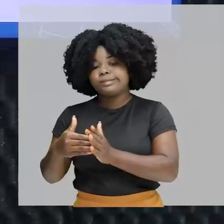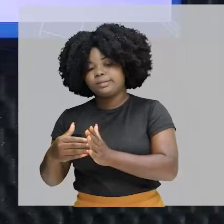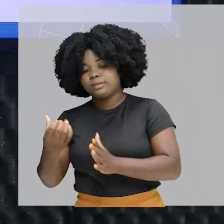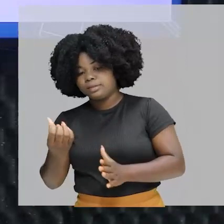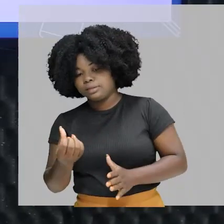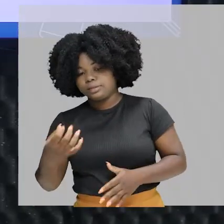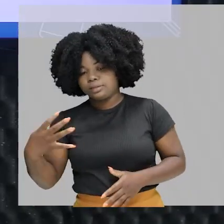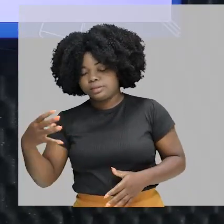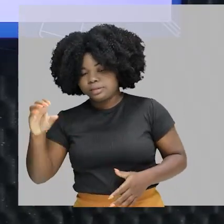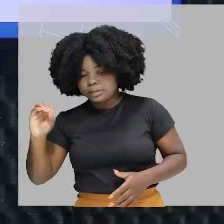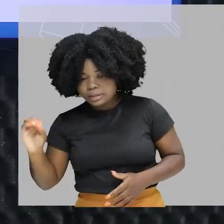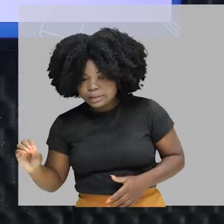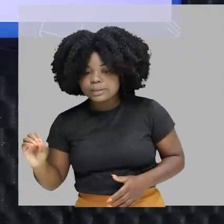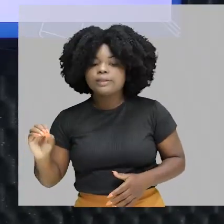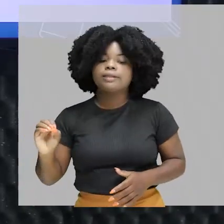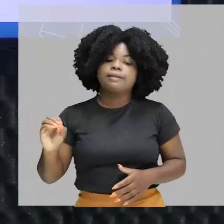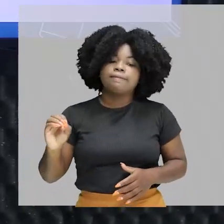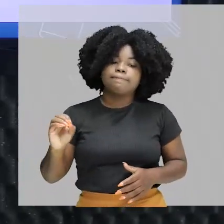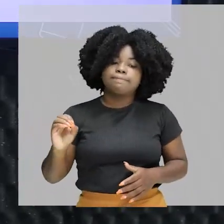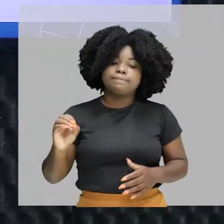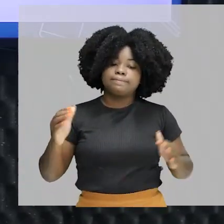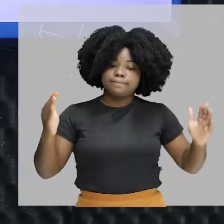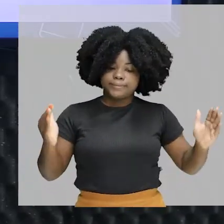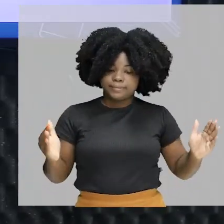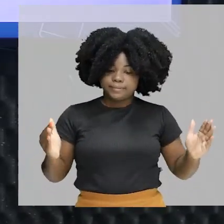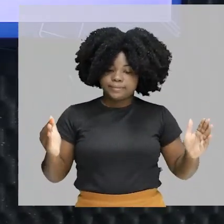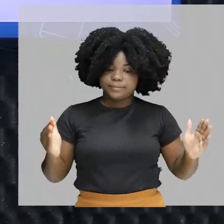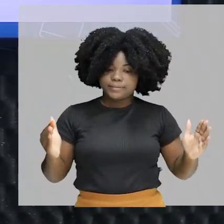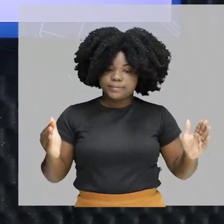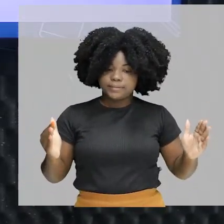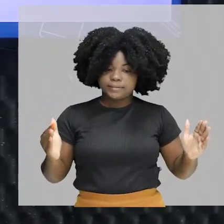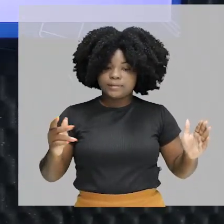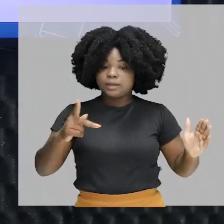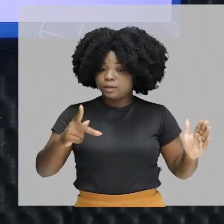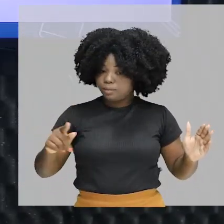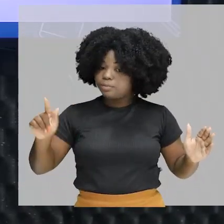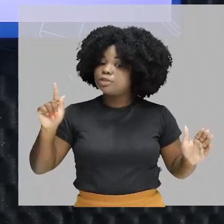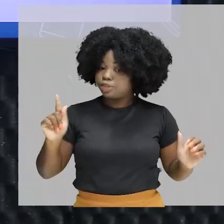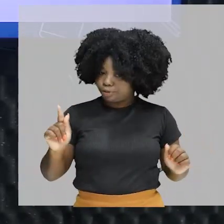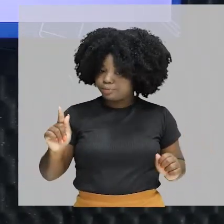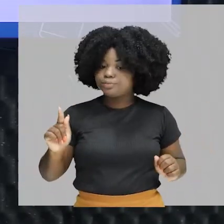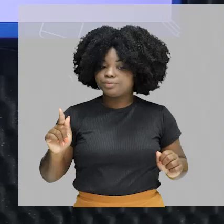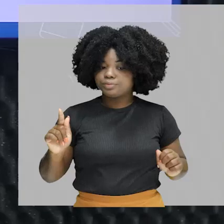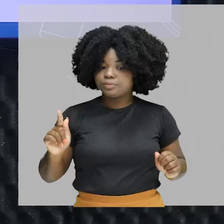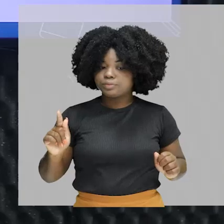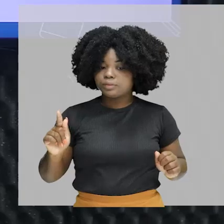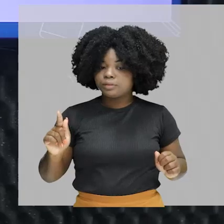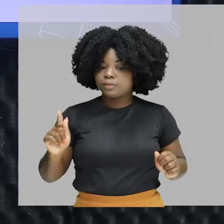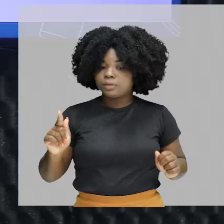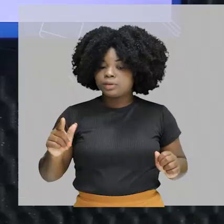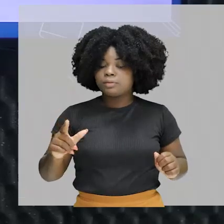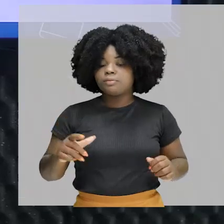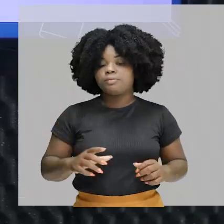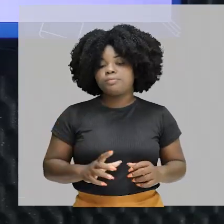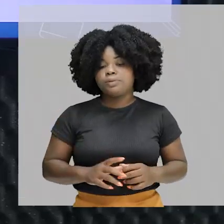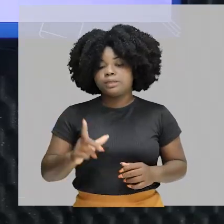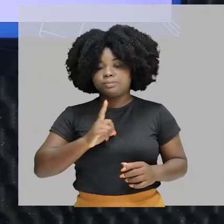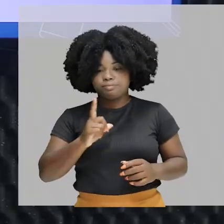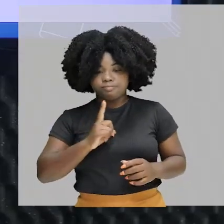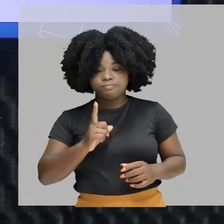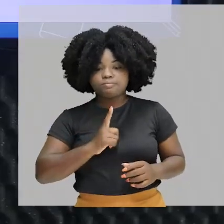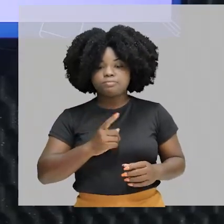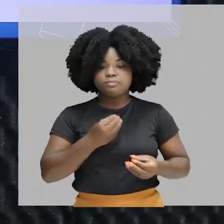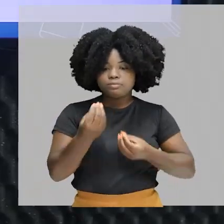com 6.400, essa sequência desse jeitinho aí, ela é uma PG, tá? E para que eu resolva esse